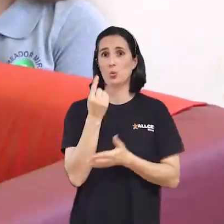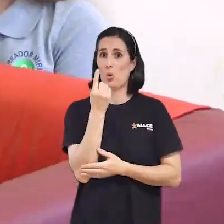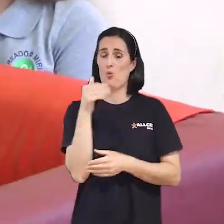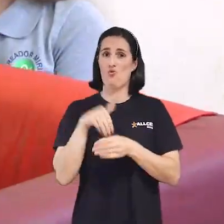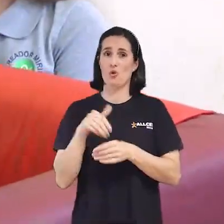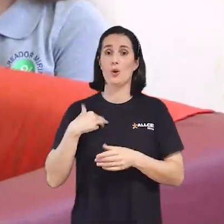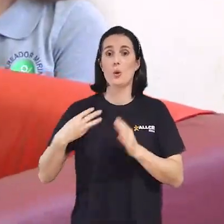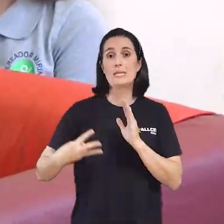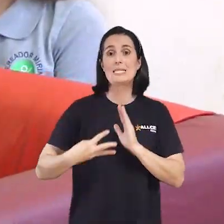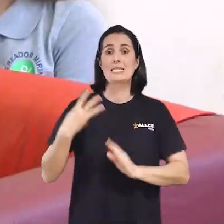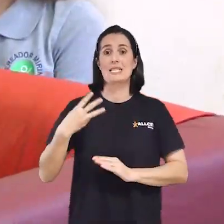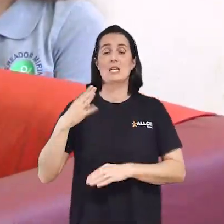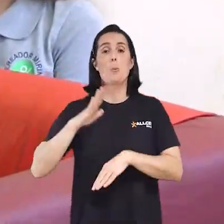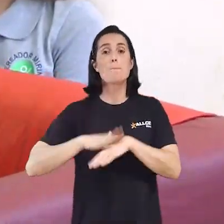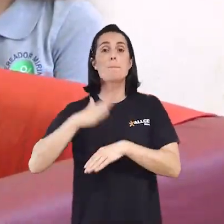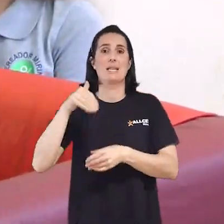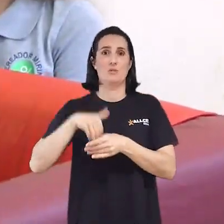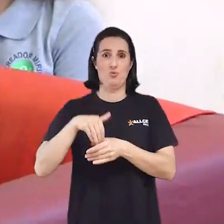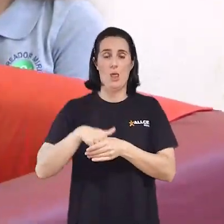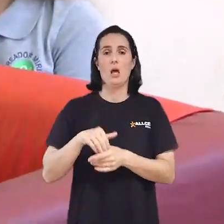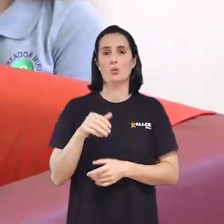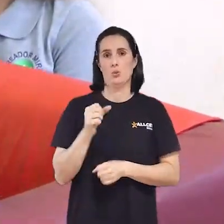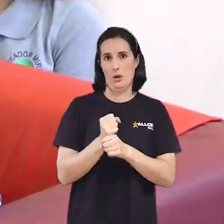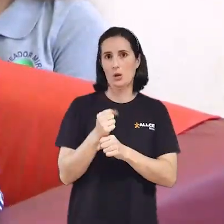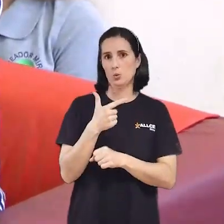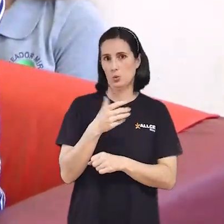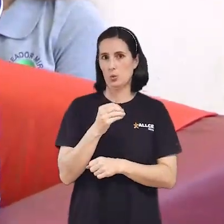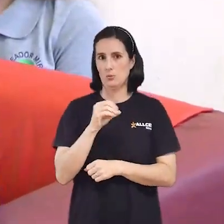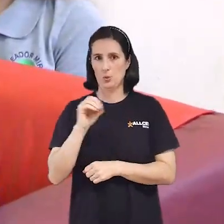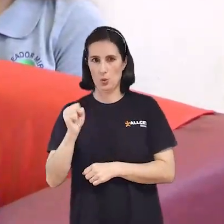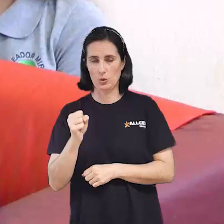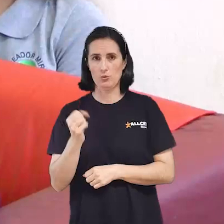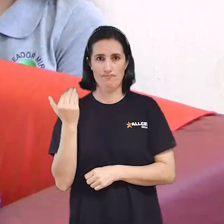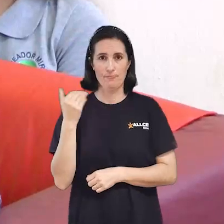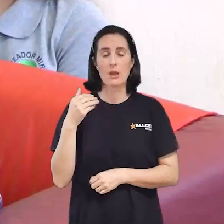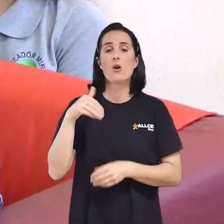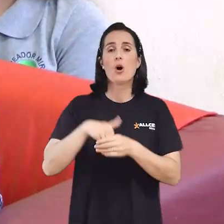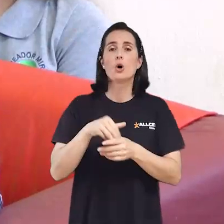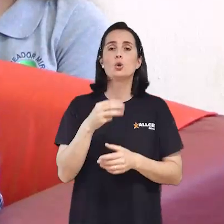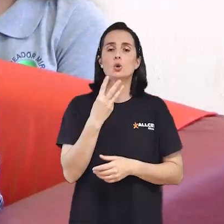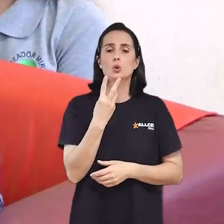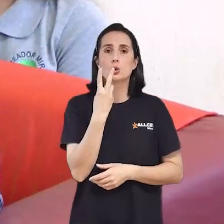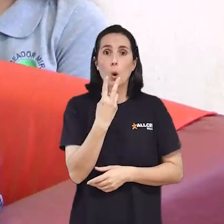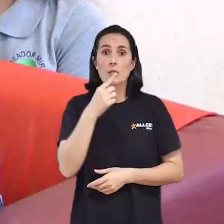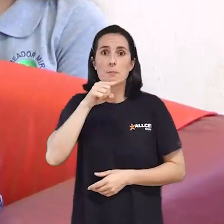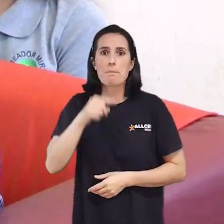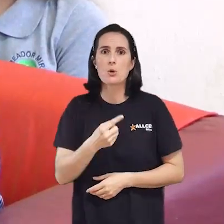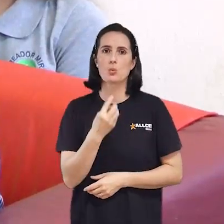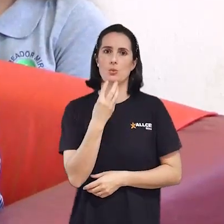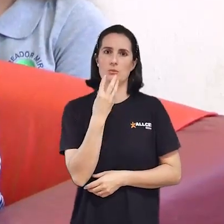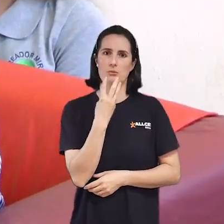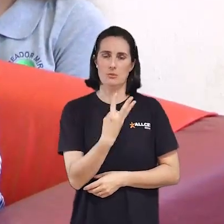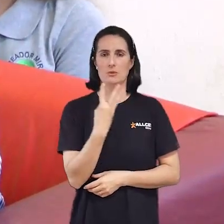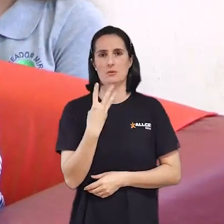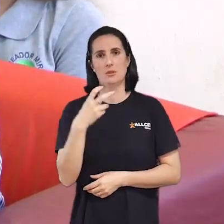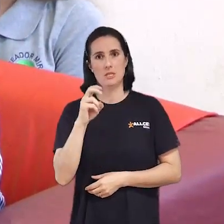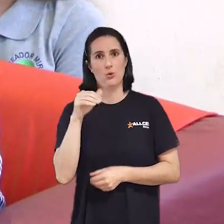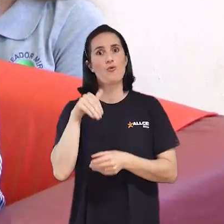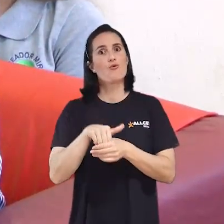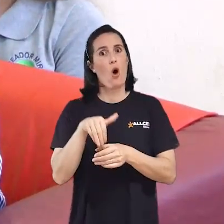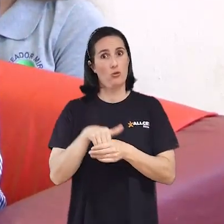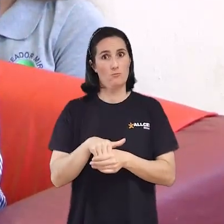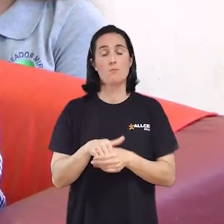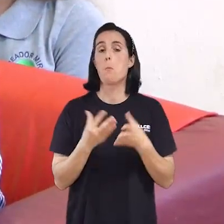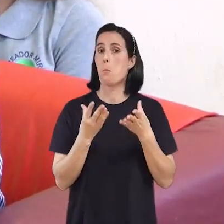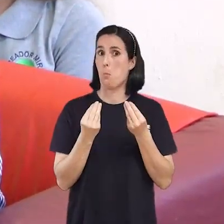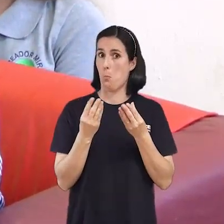fazer. Né? Parar de reclamar e fazer. Né? E foi isso que eu botei na cabeça do meu